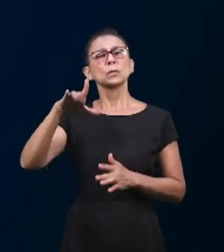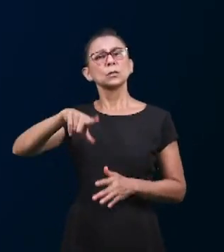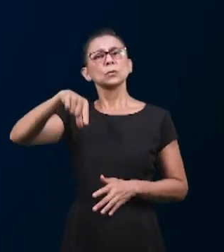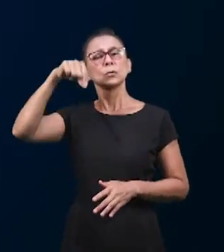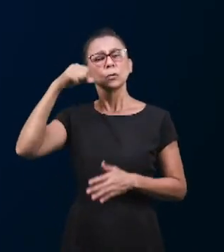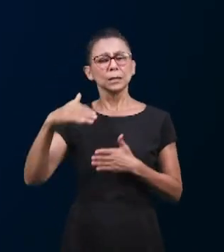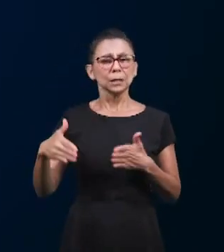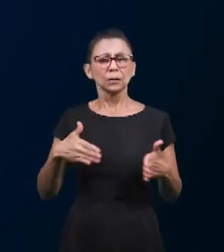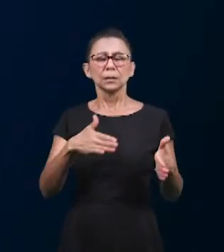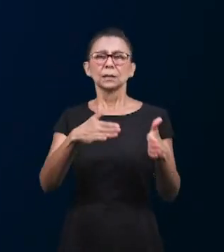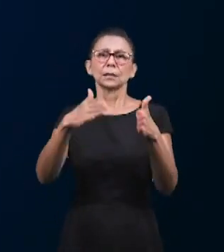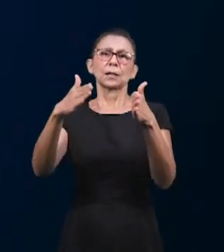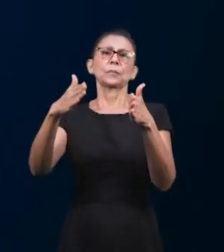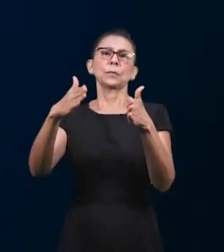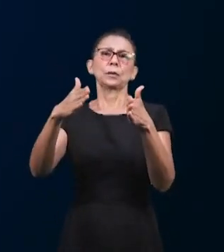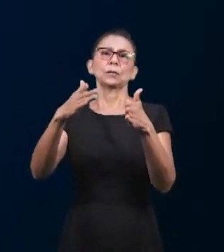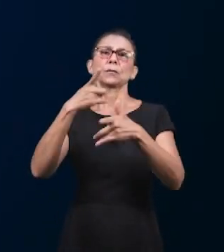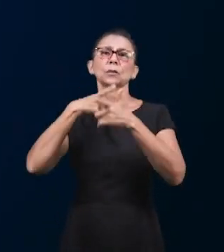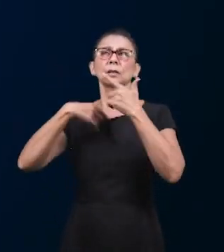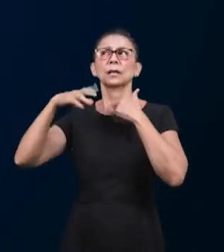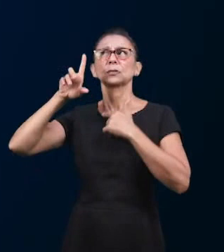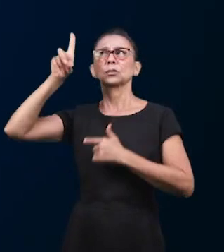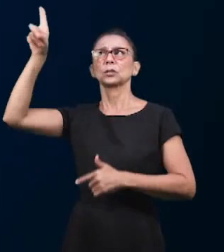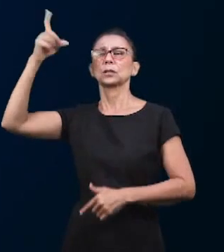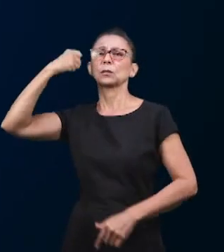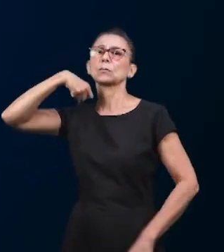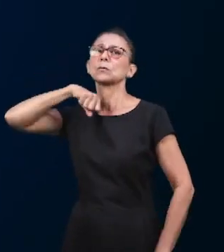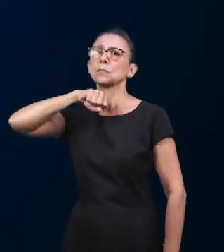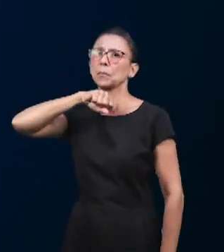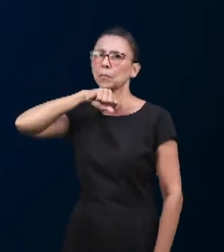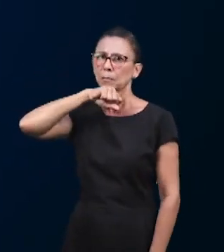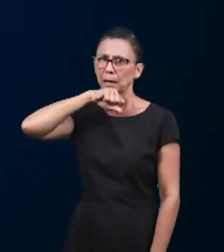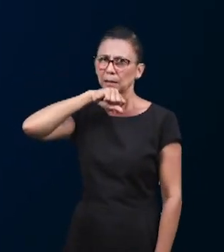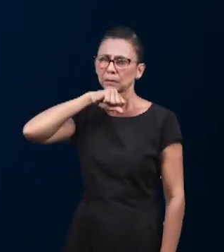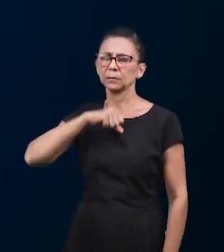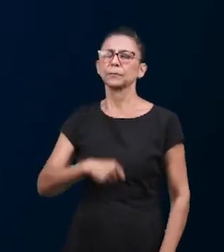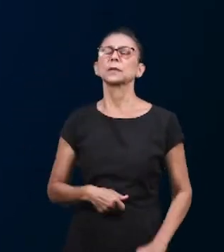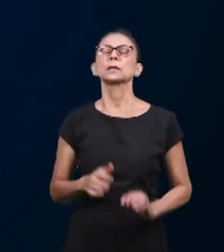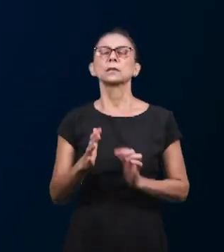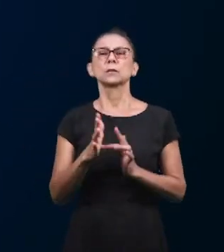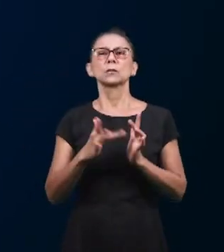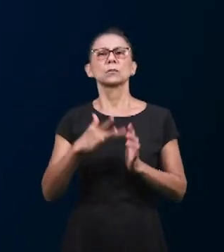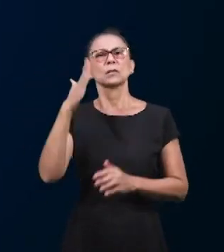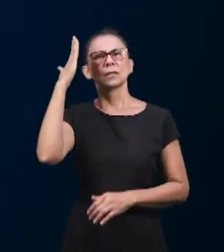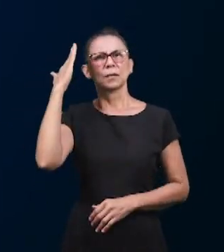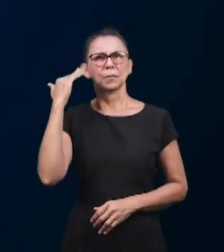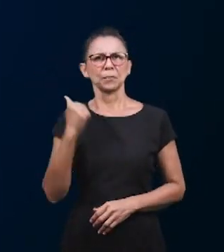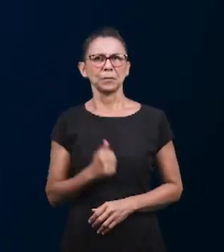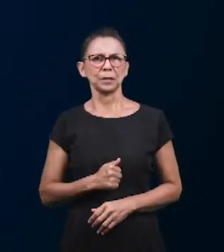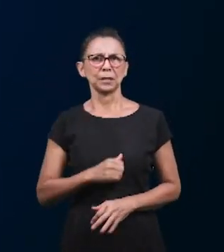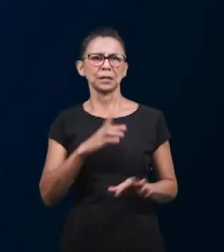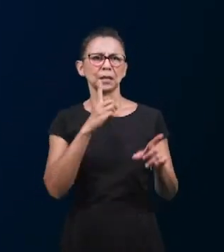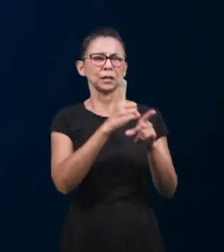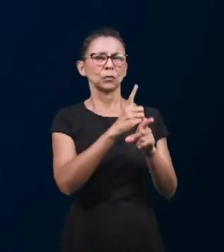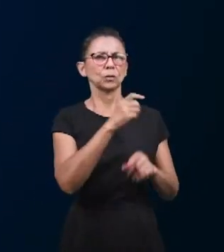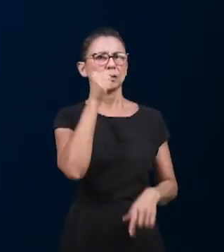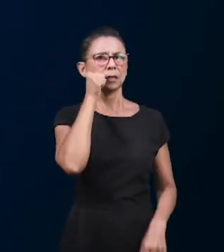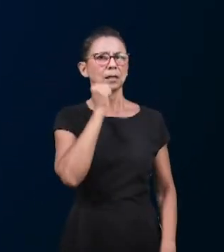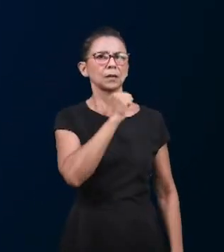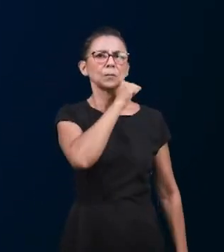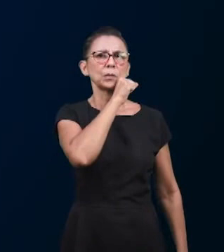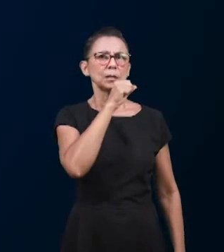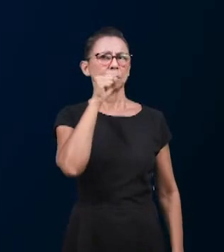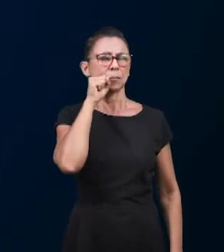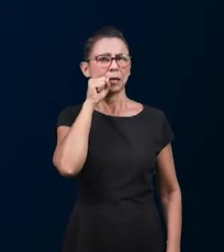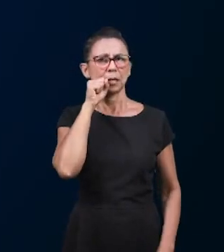o guiava em tudo. Jesus sabia do encontro com a mulher samaritana, que ela era eleita pela presciência